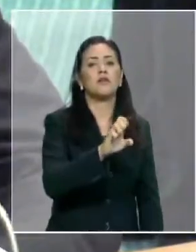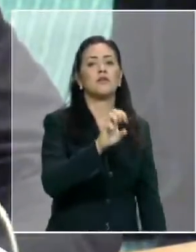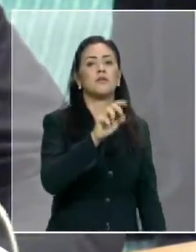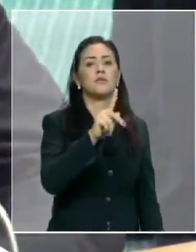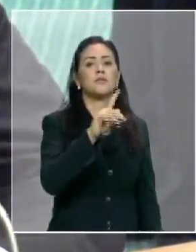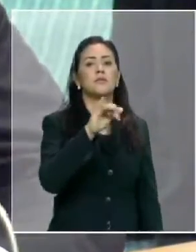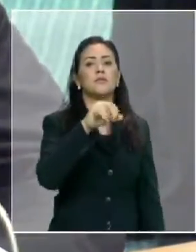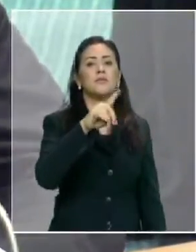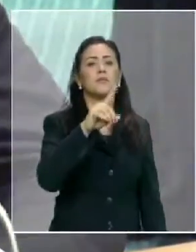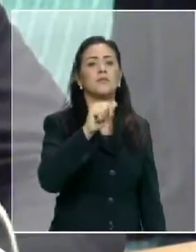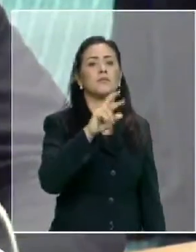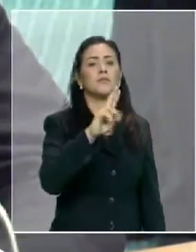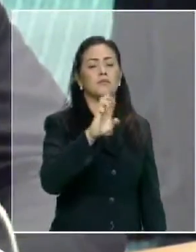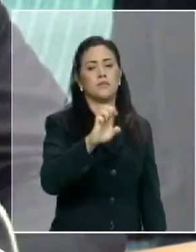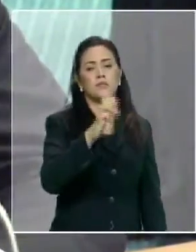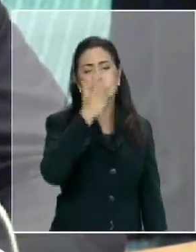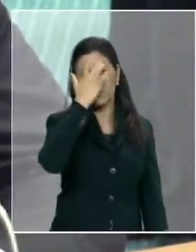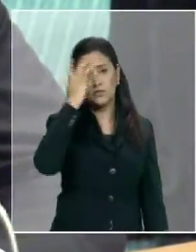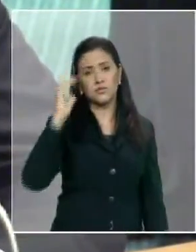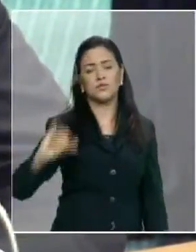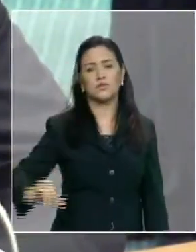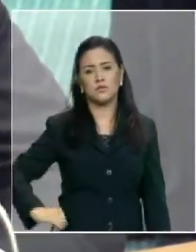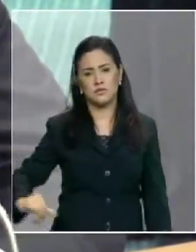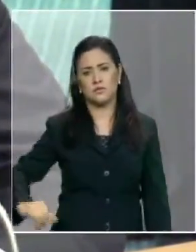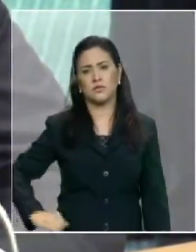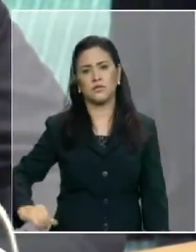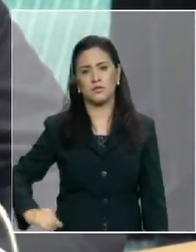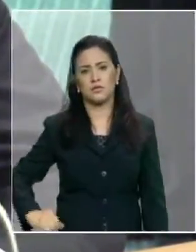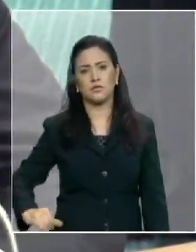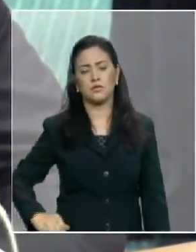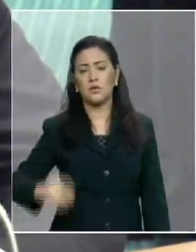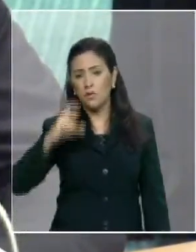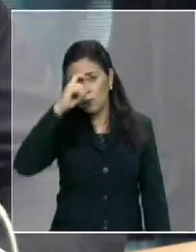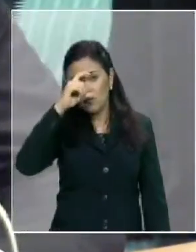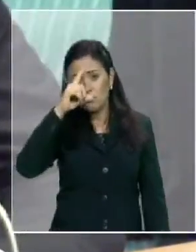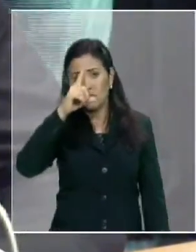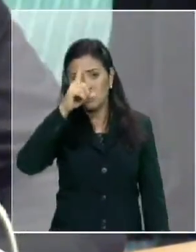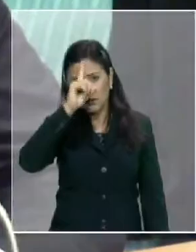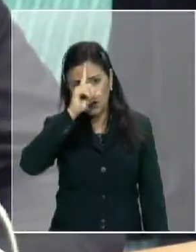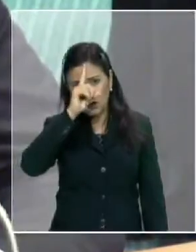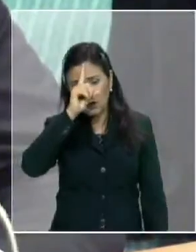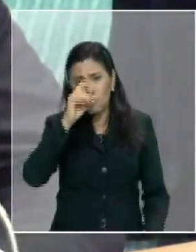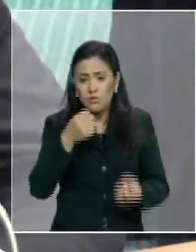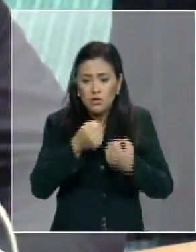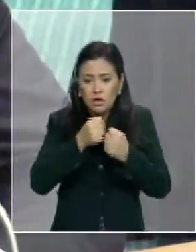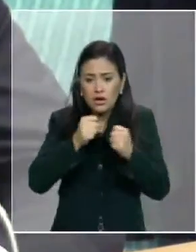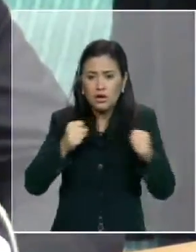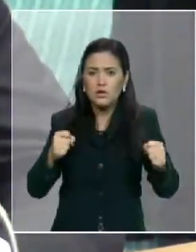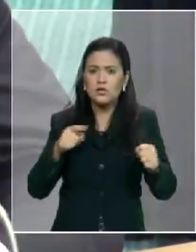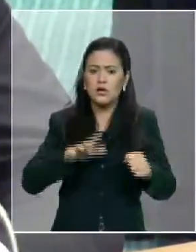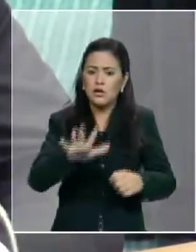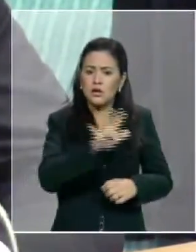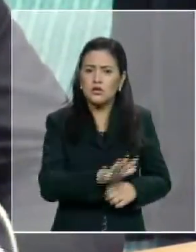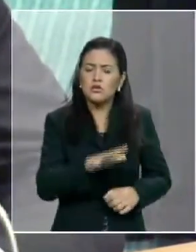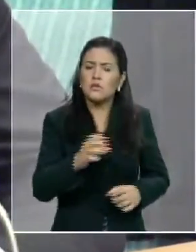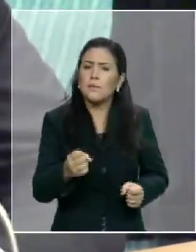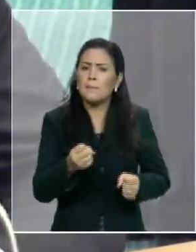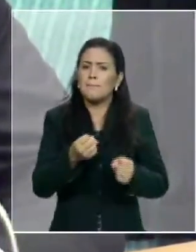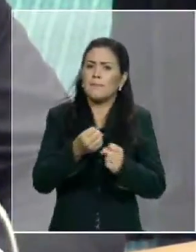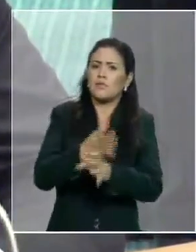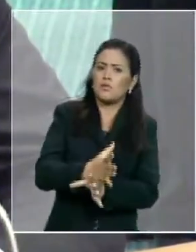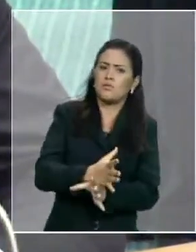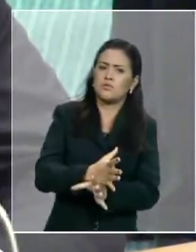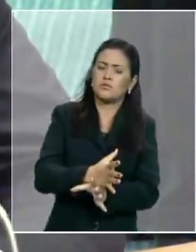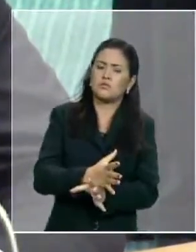a população padece. Um hospital macro-regional pronto para ser inaugurado, junto do hospital, um